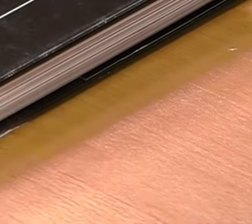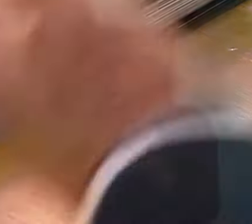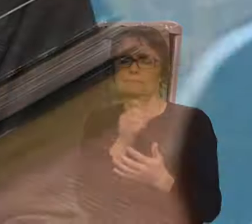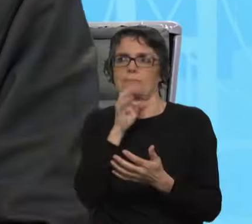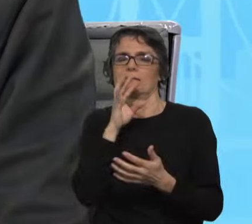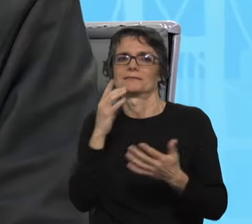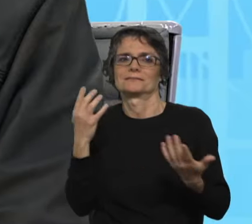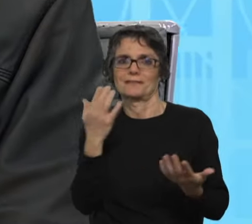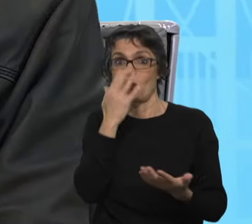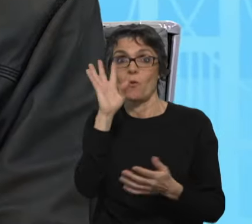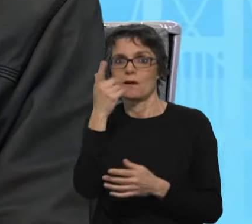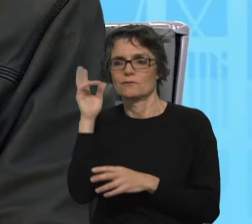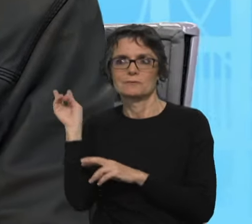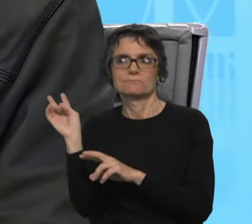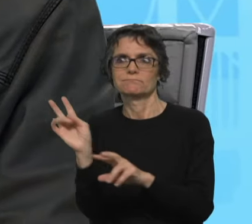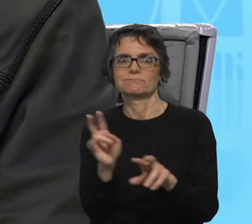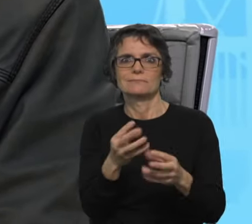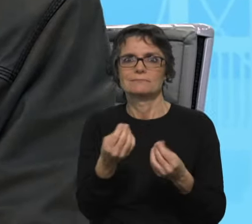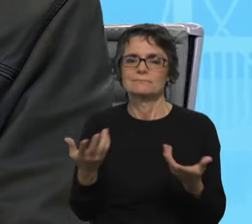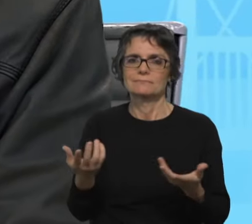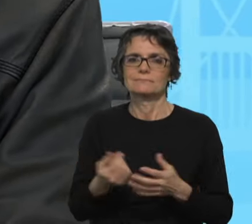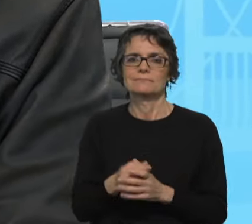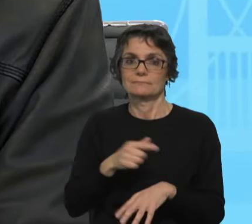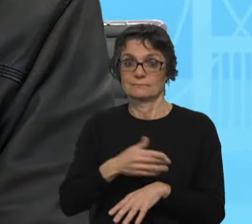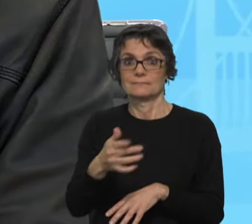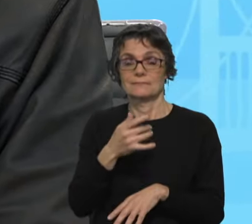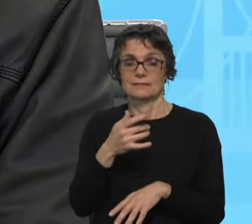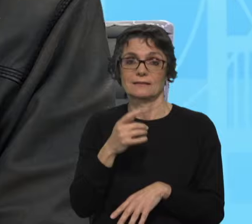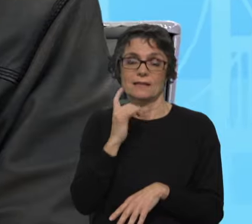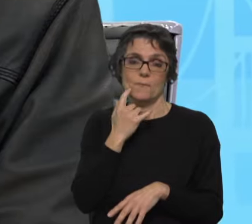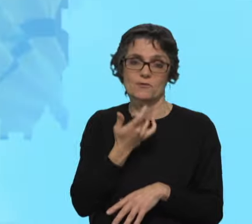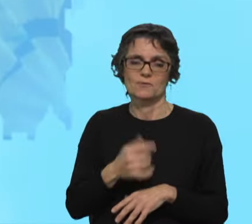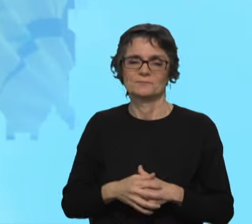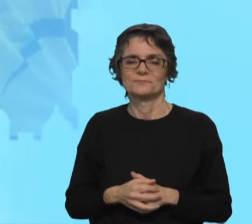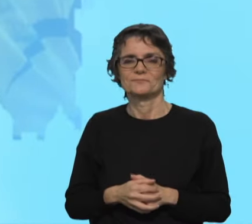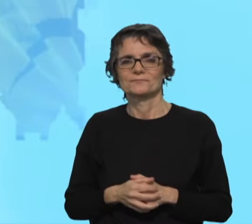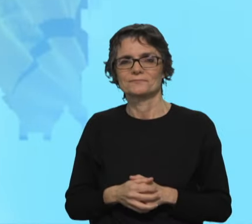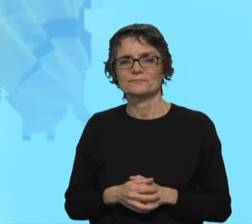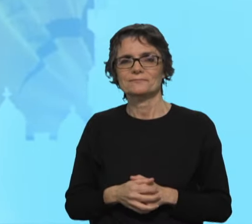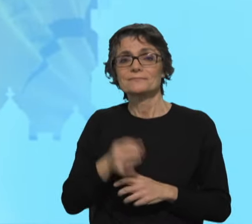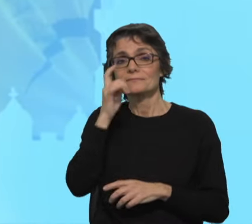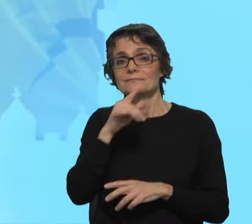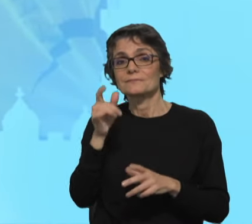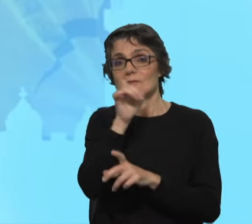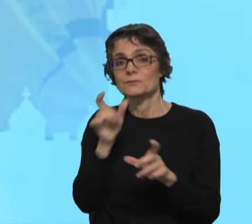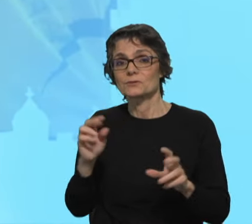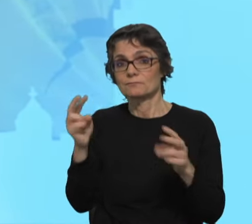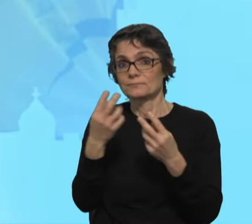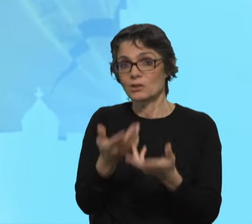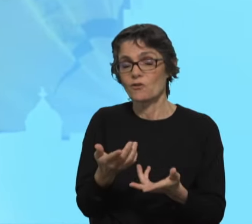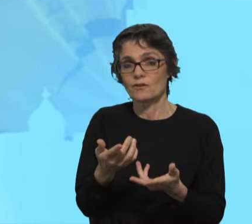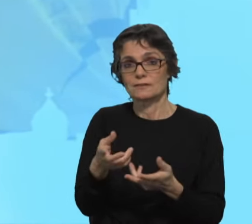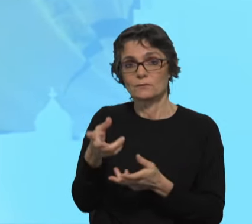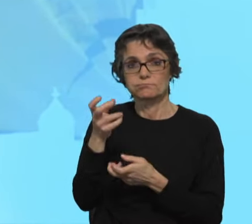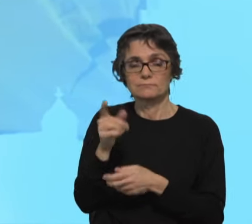as pessoas que nos visitam nesta na na época Coras malal e Pascal e quem nos escuta e quem nos vê H podemos dizer ainda